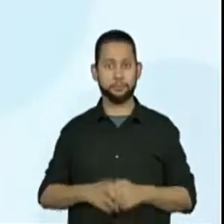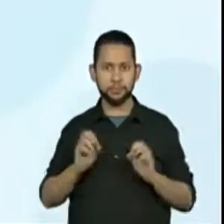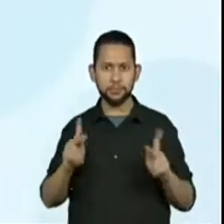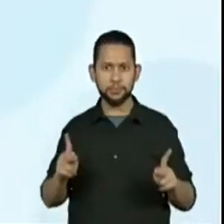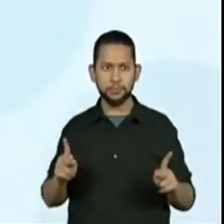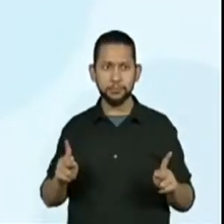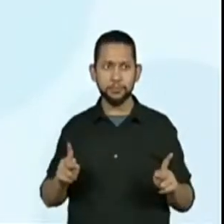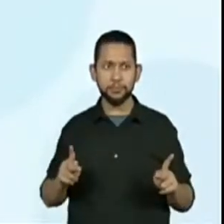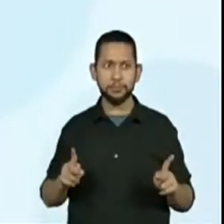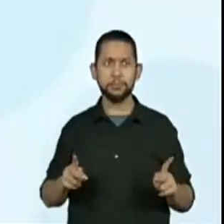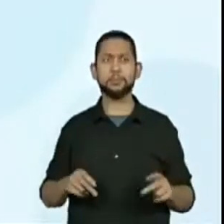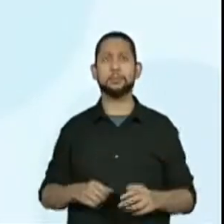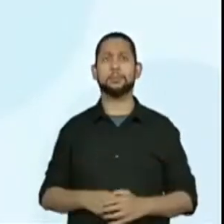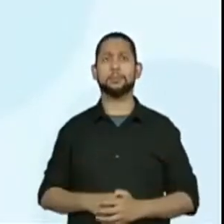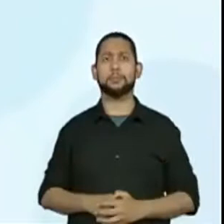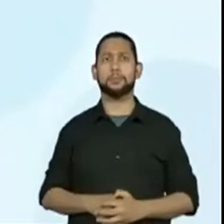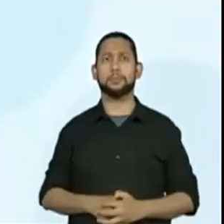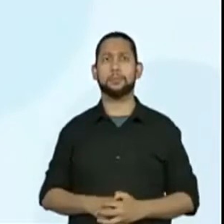Certo?